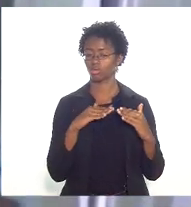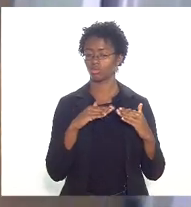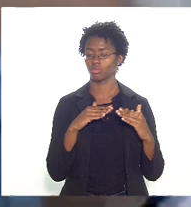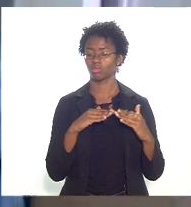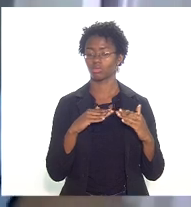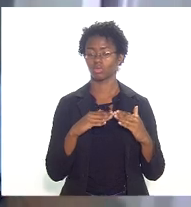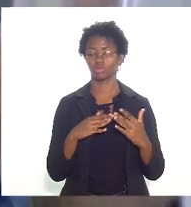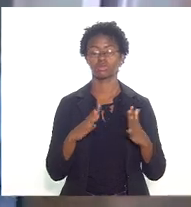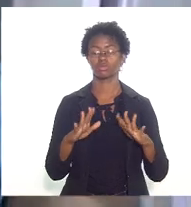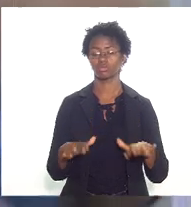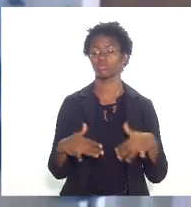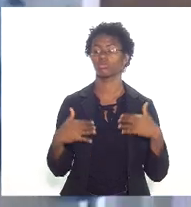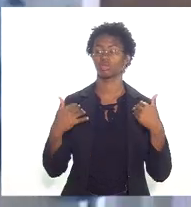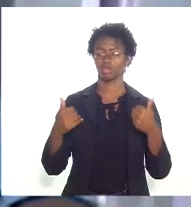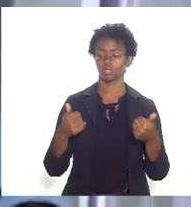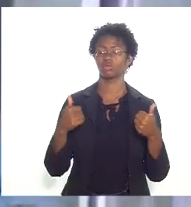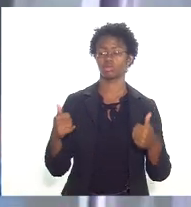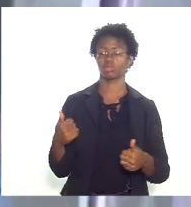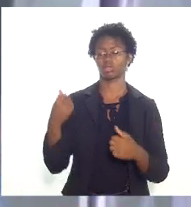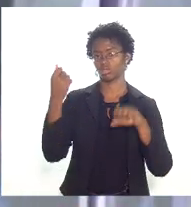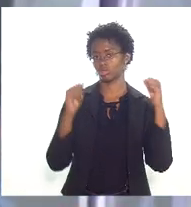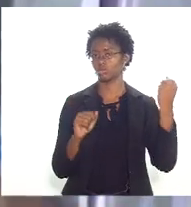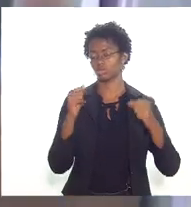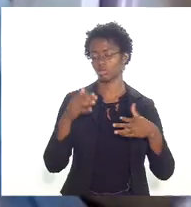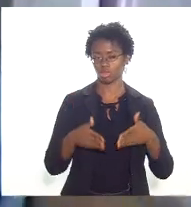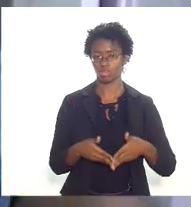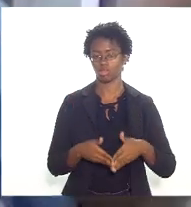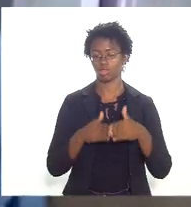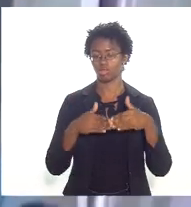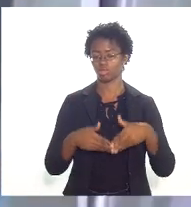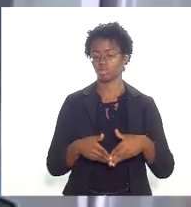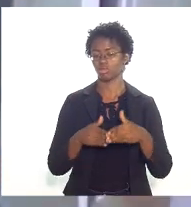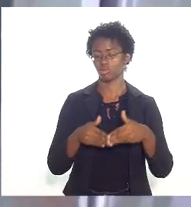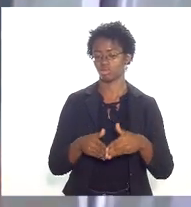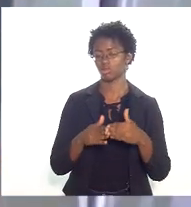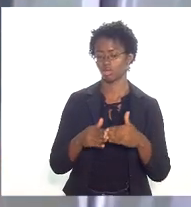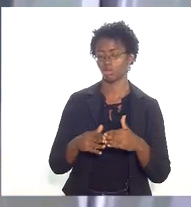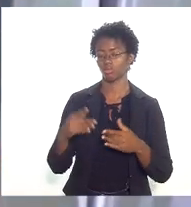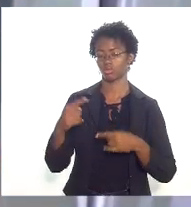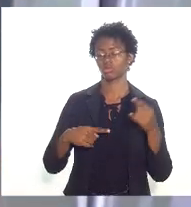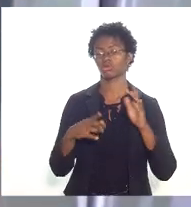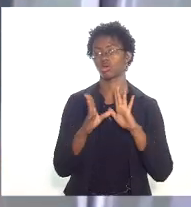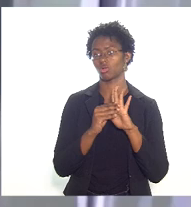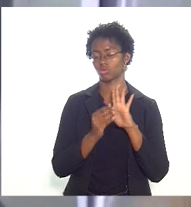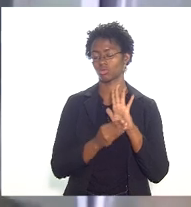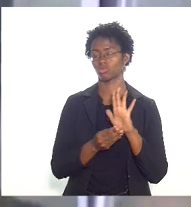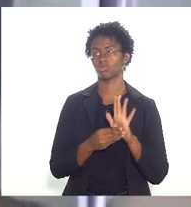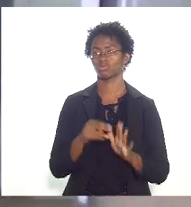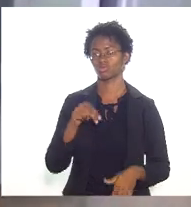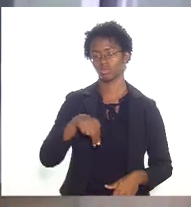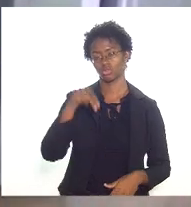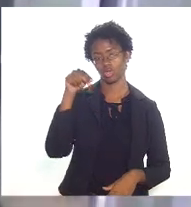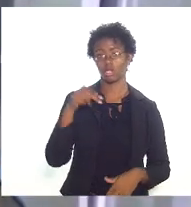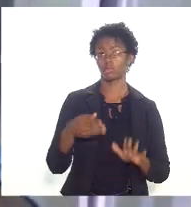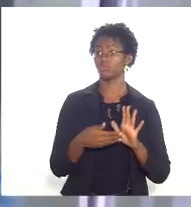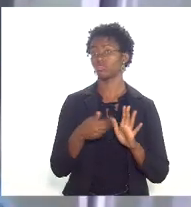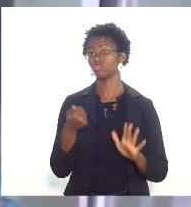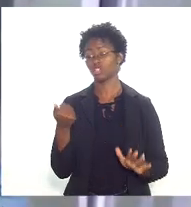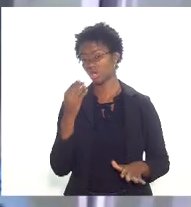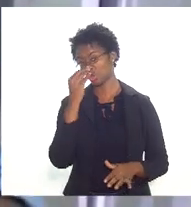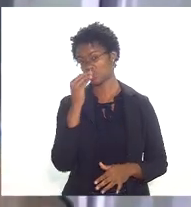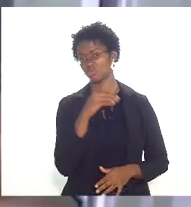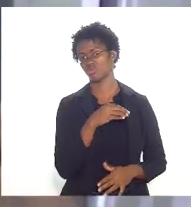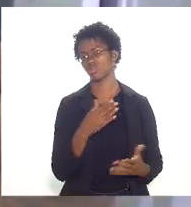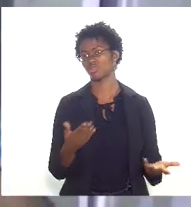e dentro de coroa em busca naval nesse país da tela Jordão e foi a política de conteúdo nacional e foi suprimida e